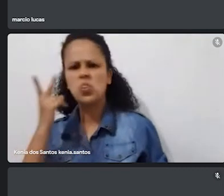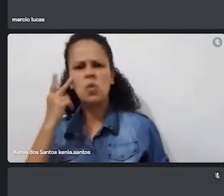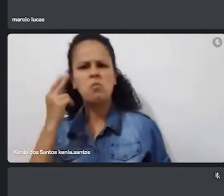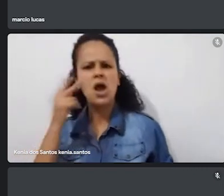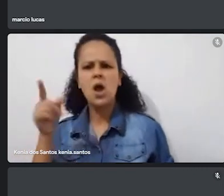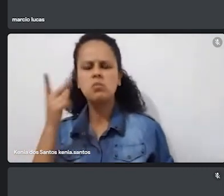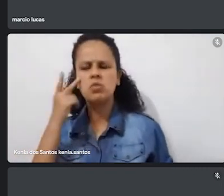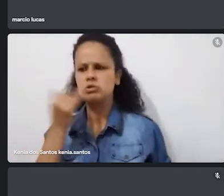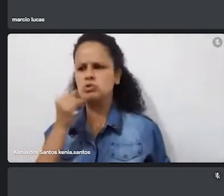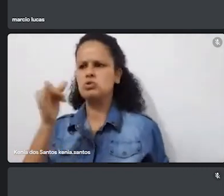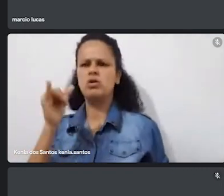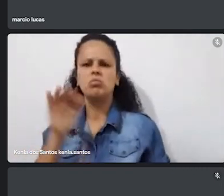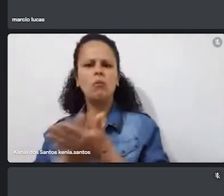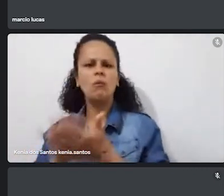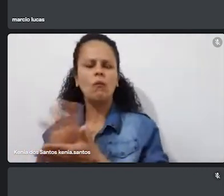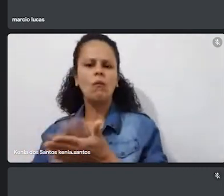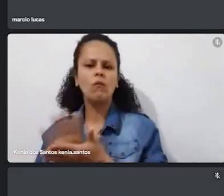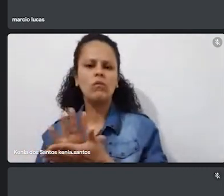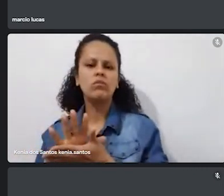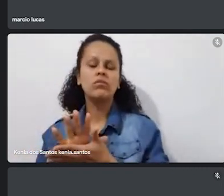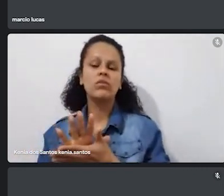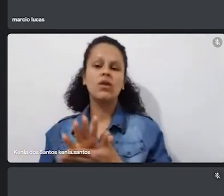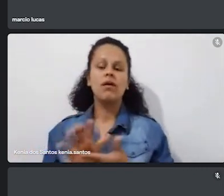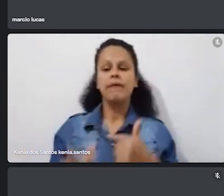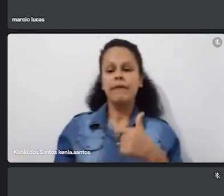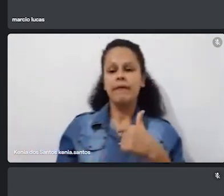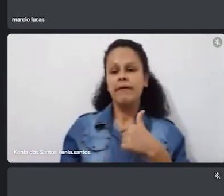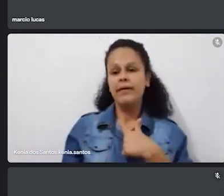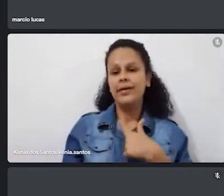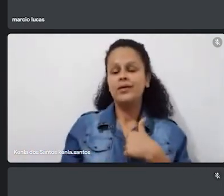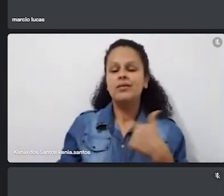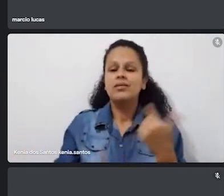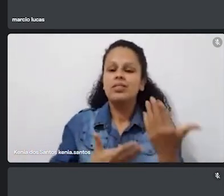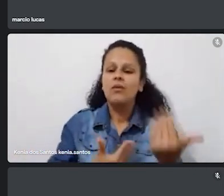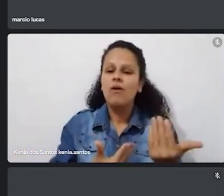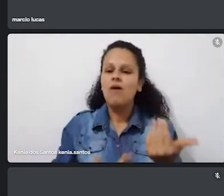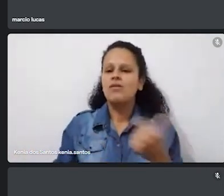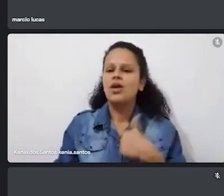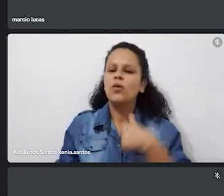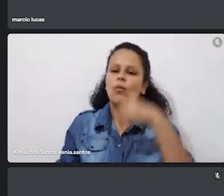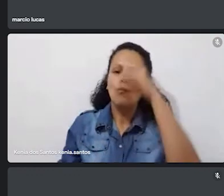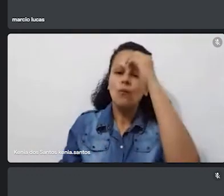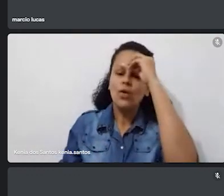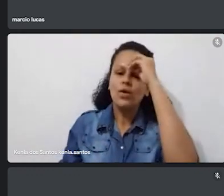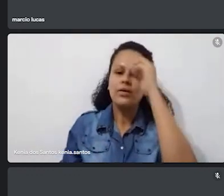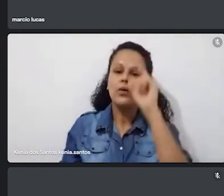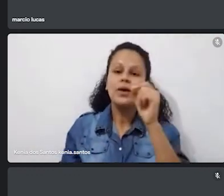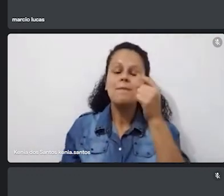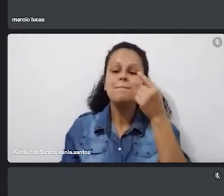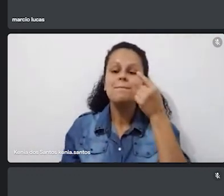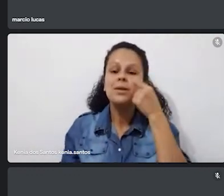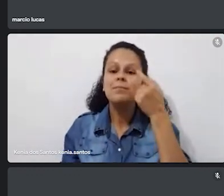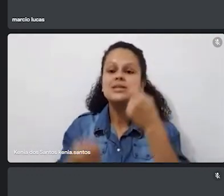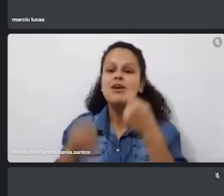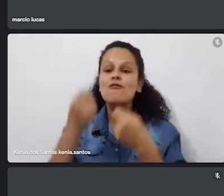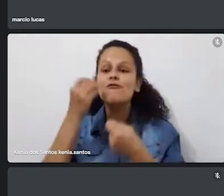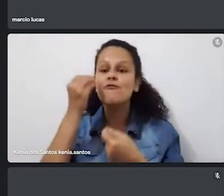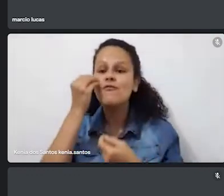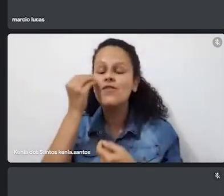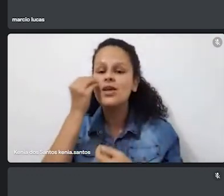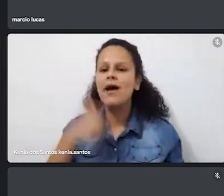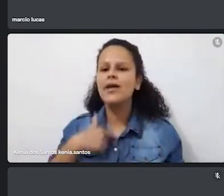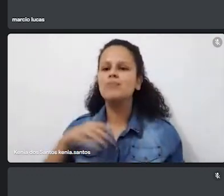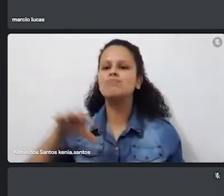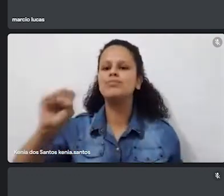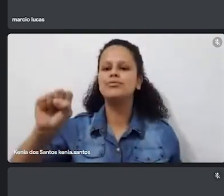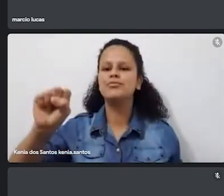Só que eu, inexperiente, na época, novo, em vez de pegar o voltímetro e ir lá medir, não. Cheguei e meti a